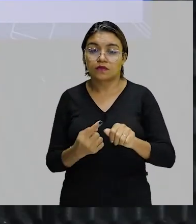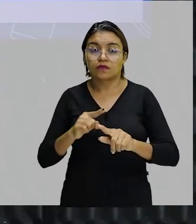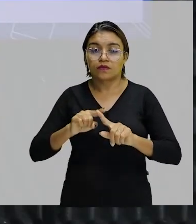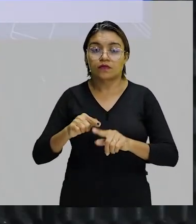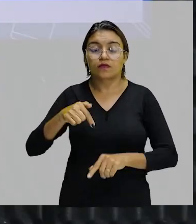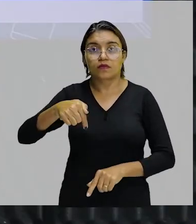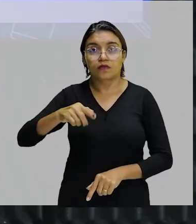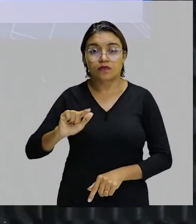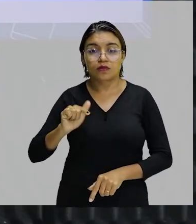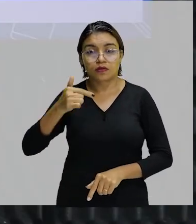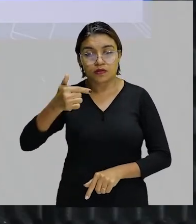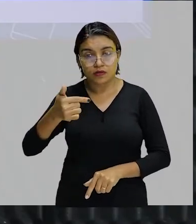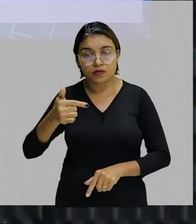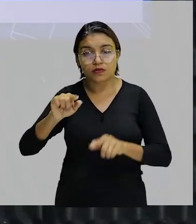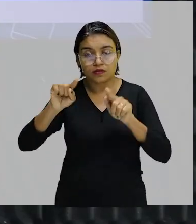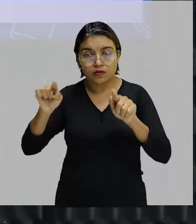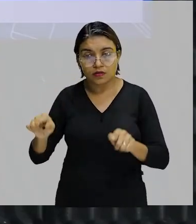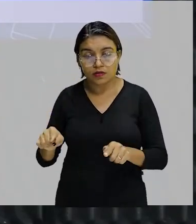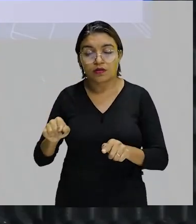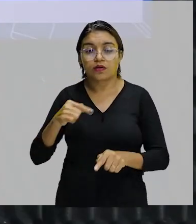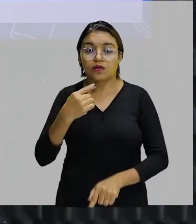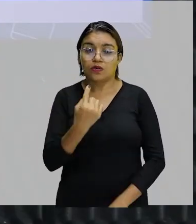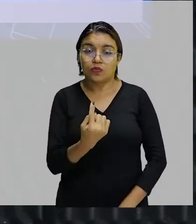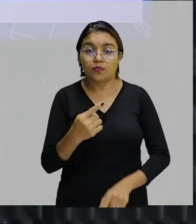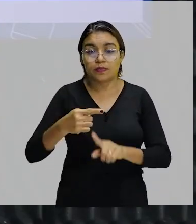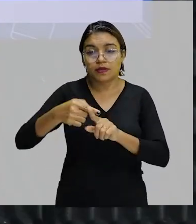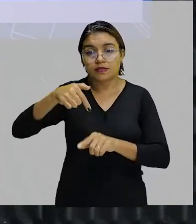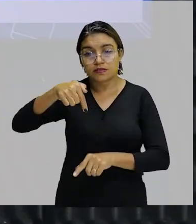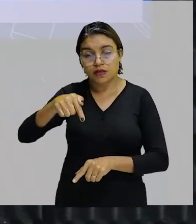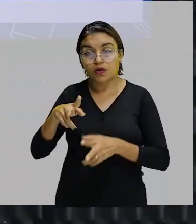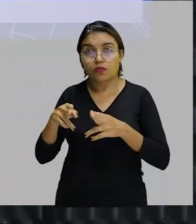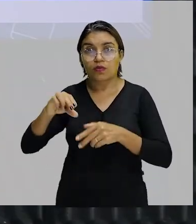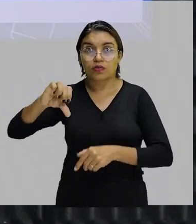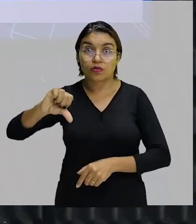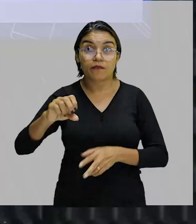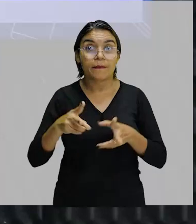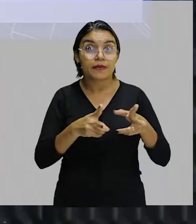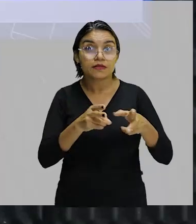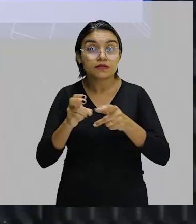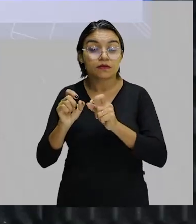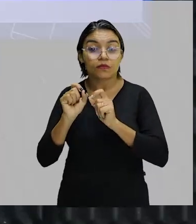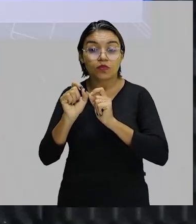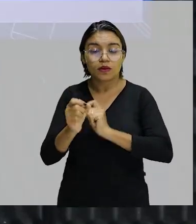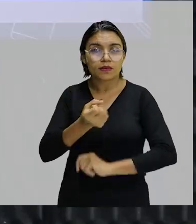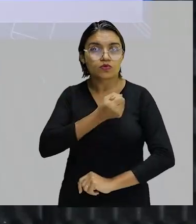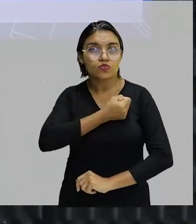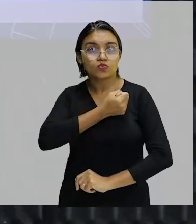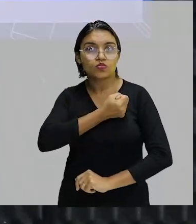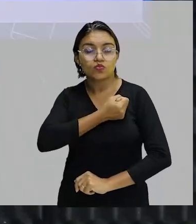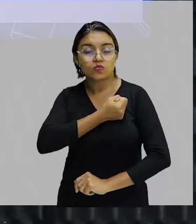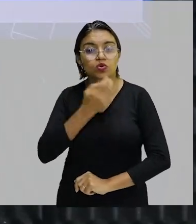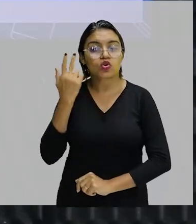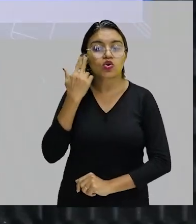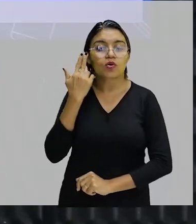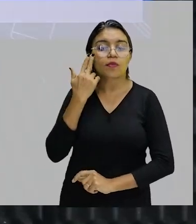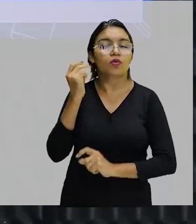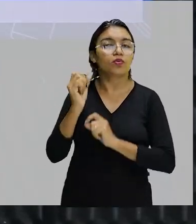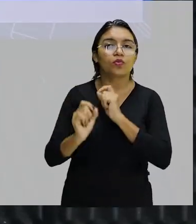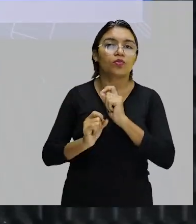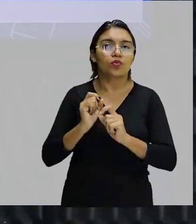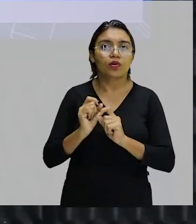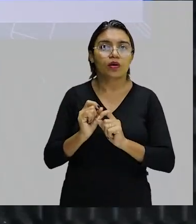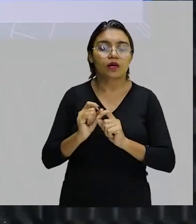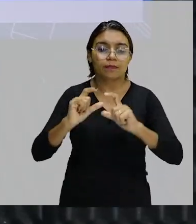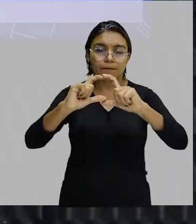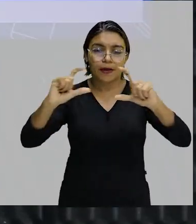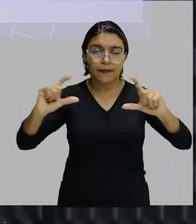ao quadrado que multiplica 1 mais Q igual a 9. Perceba que o termo comum, né, para